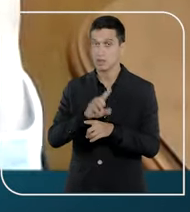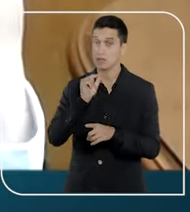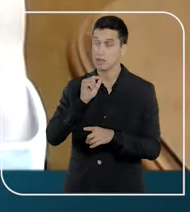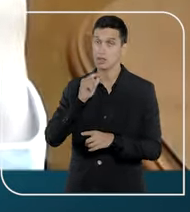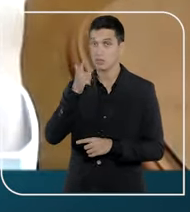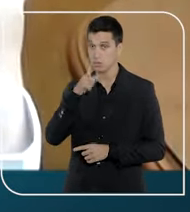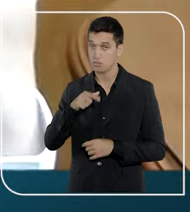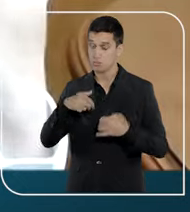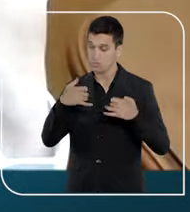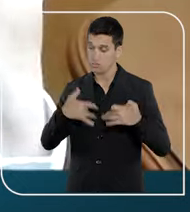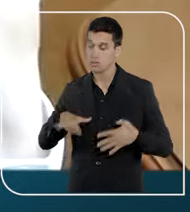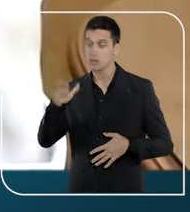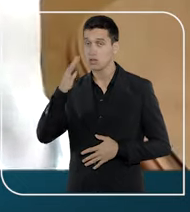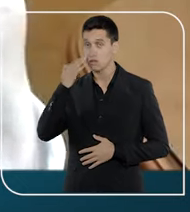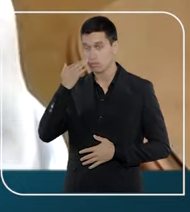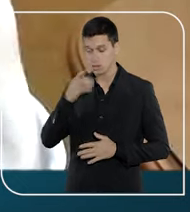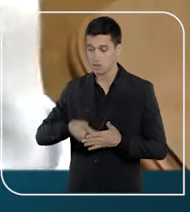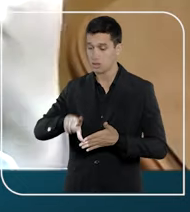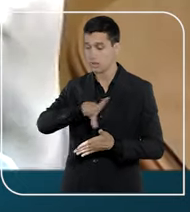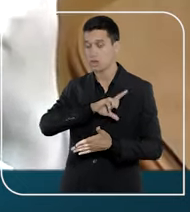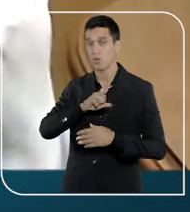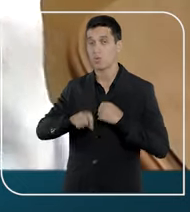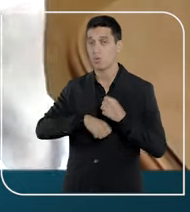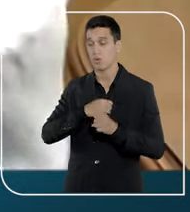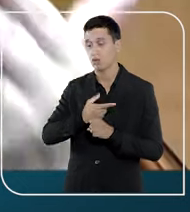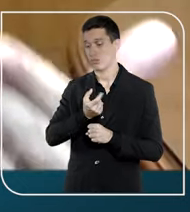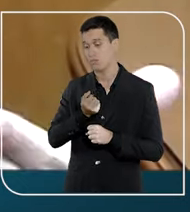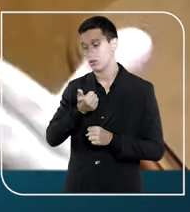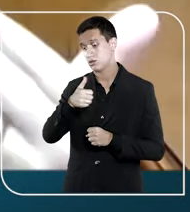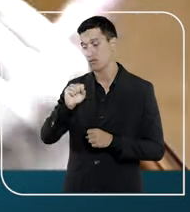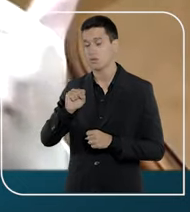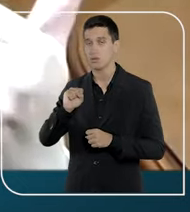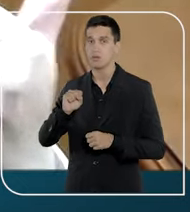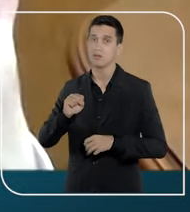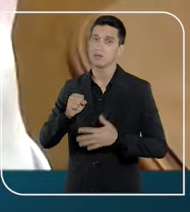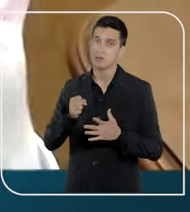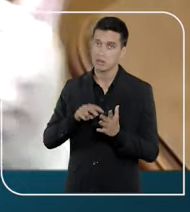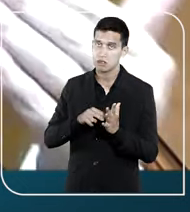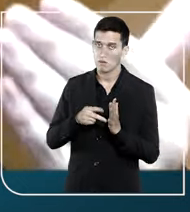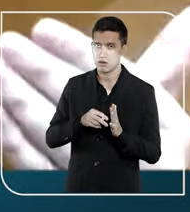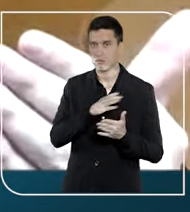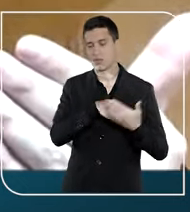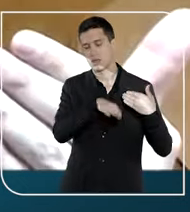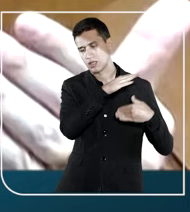entendimento anterior de 2018. Quer dizer, desde 2018 o